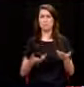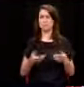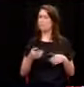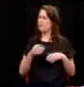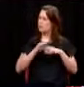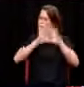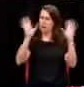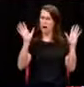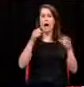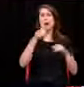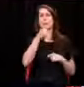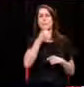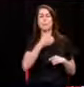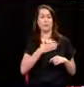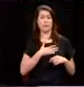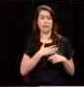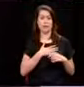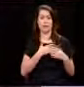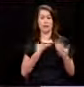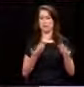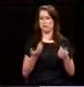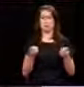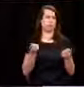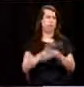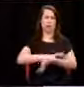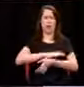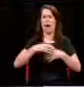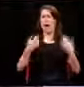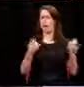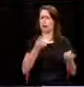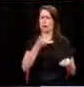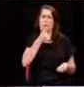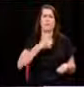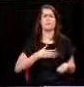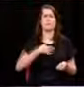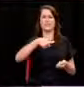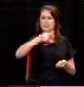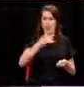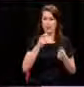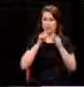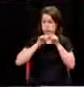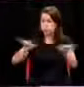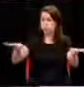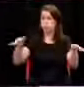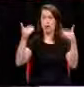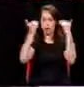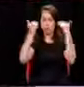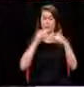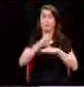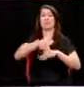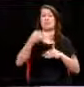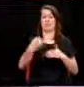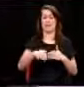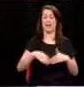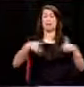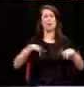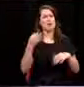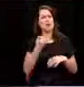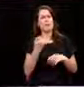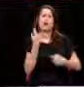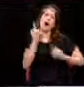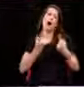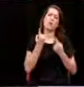dispor de todos, os jornais, a Mística, a Benfica TV. Exato. Mas, de facto, há coisas que têm que ser tratadas pessoalmente, ao telefone,